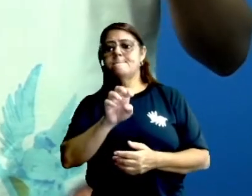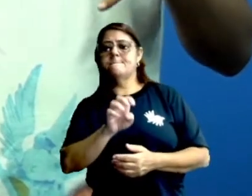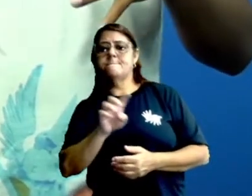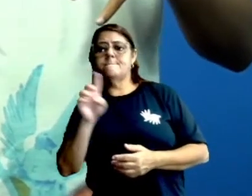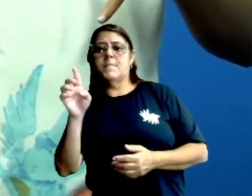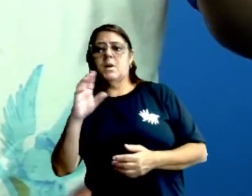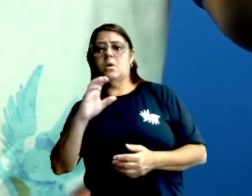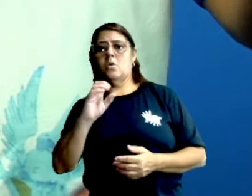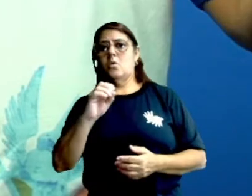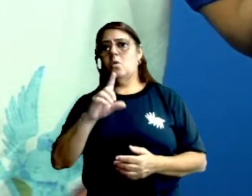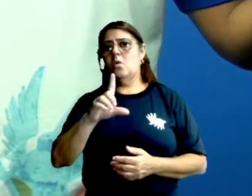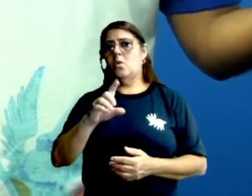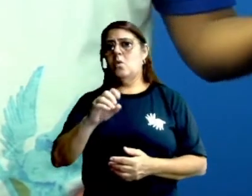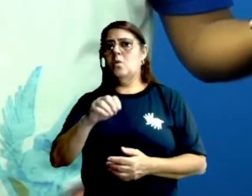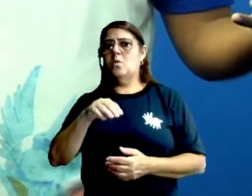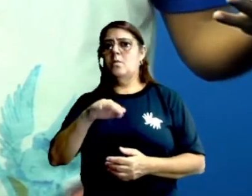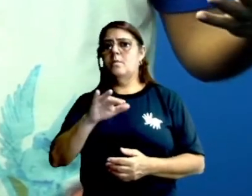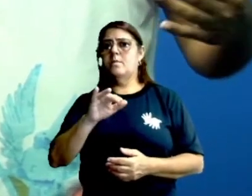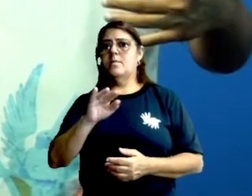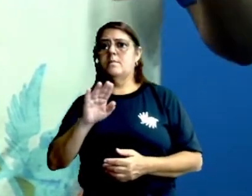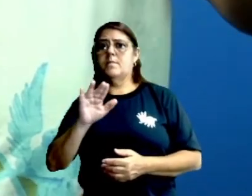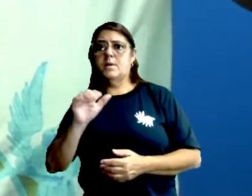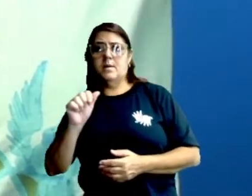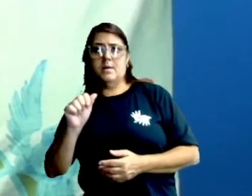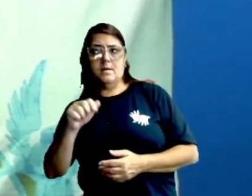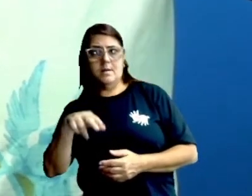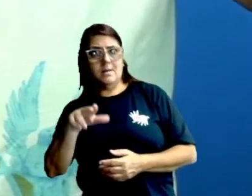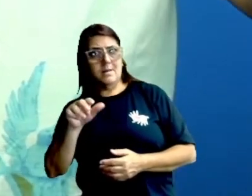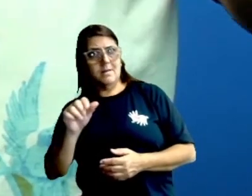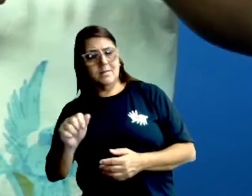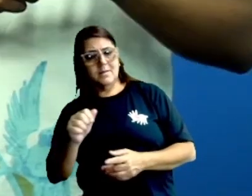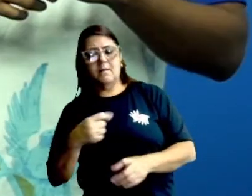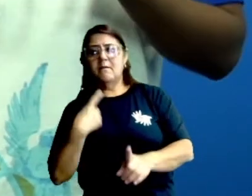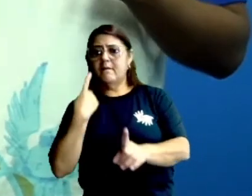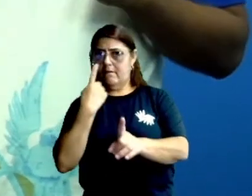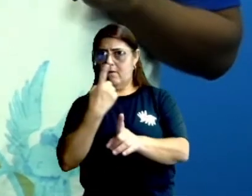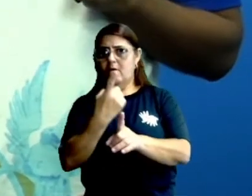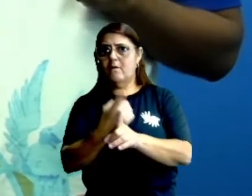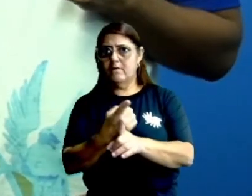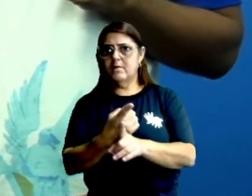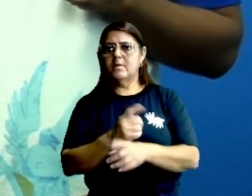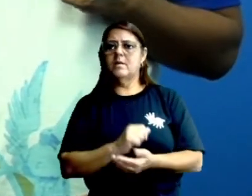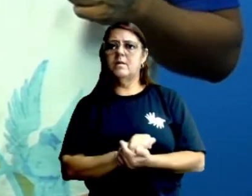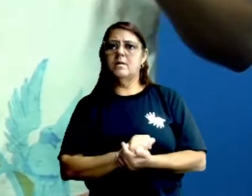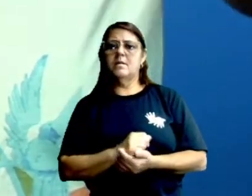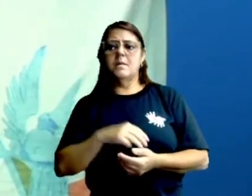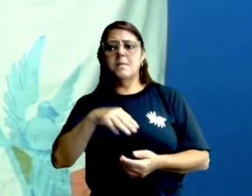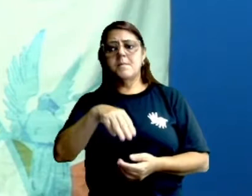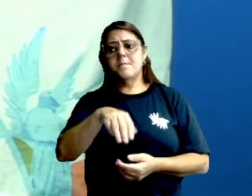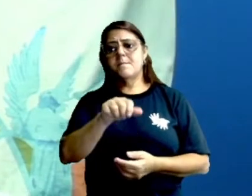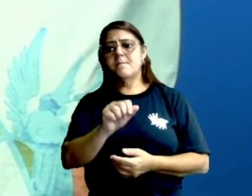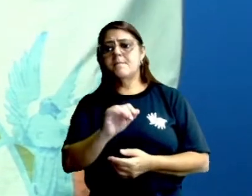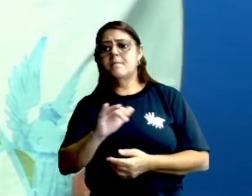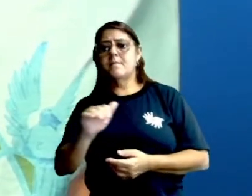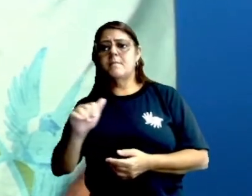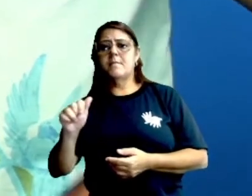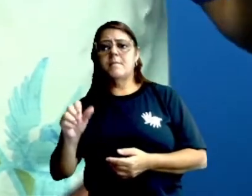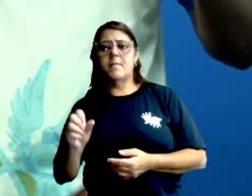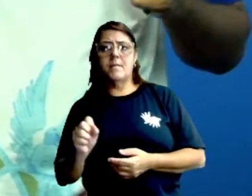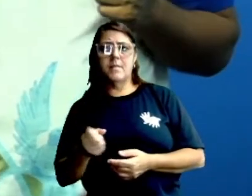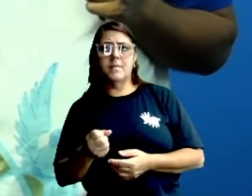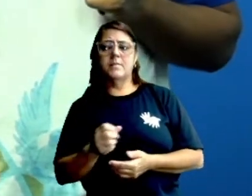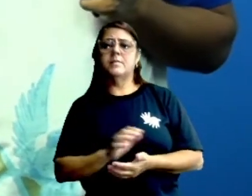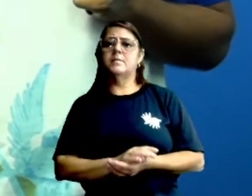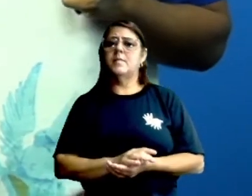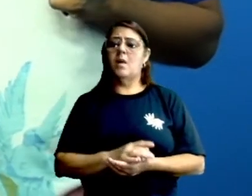construções arquitetônicas monumentais, né? É tanto que vocês vão encontrar, né, nos maias, astecas, pirâmides imensas,